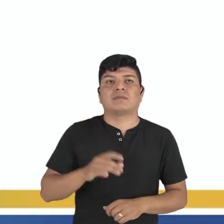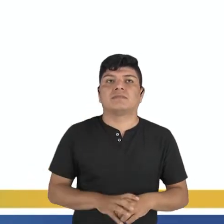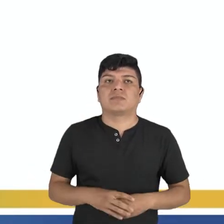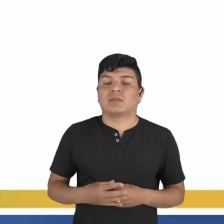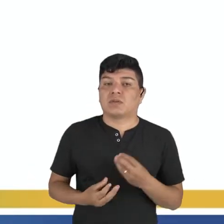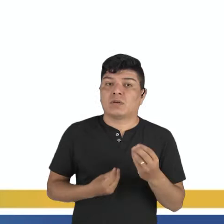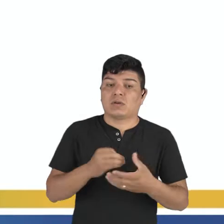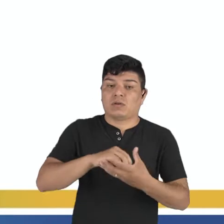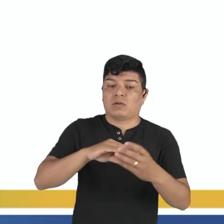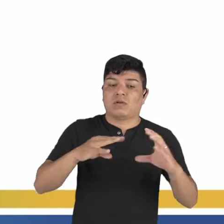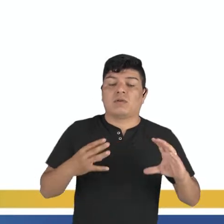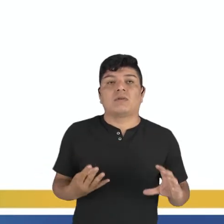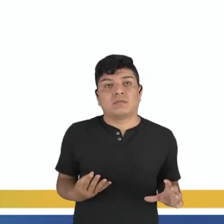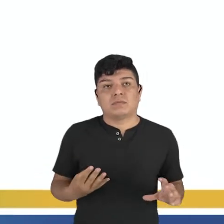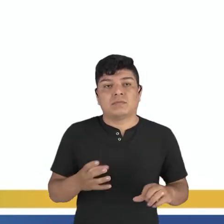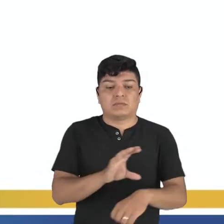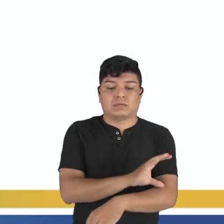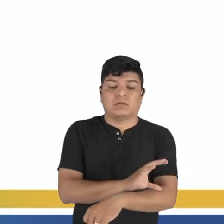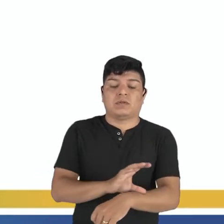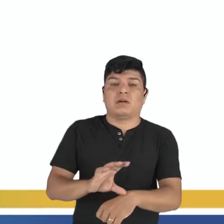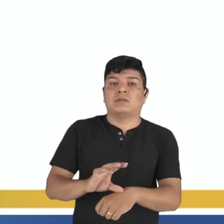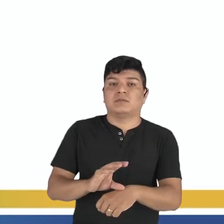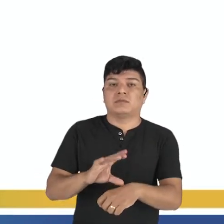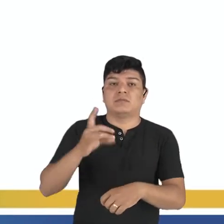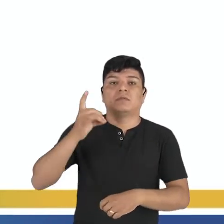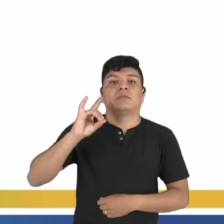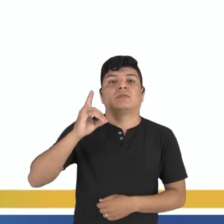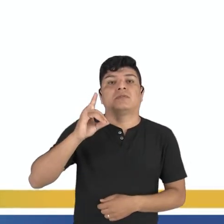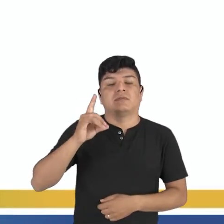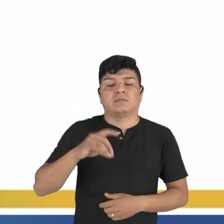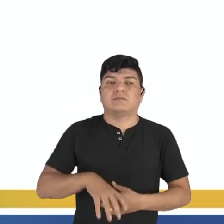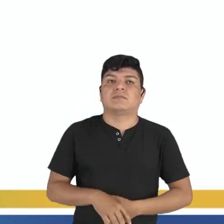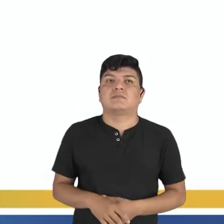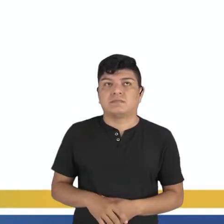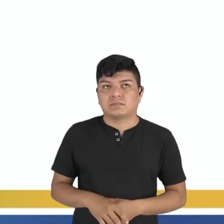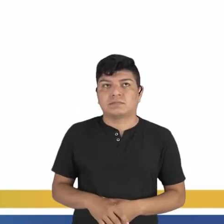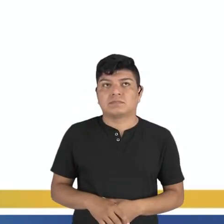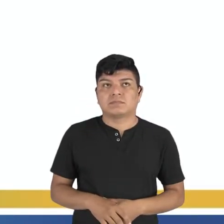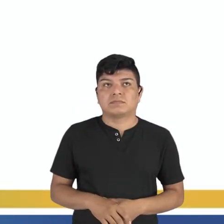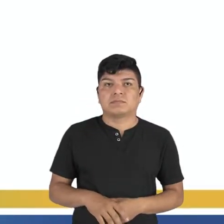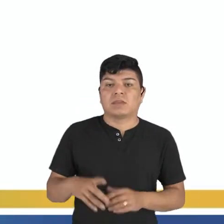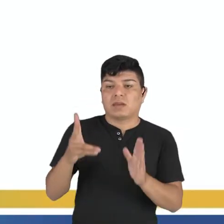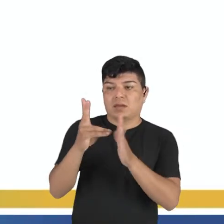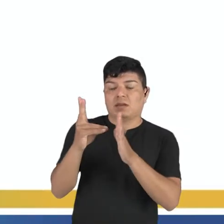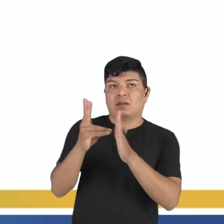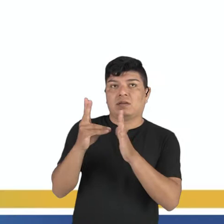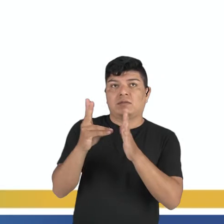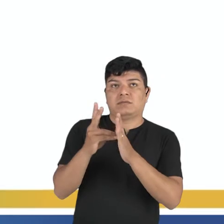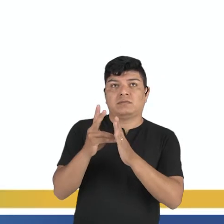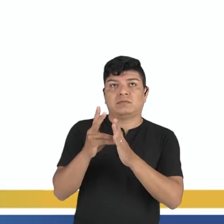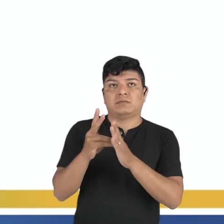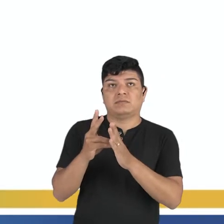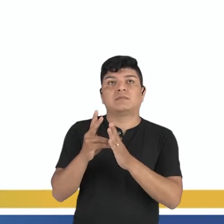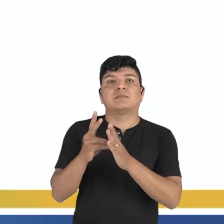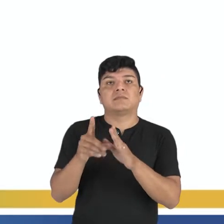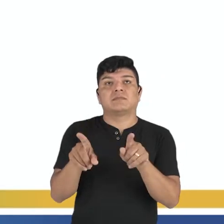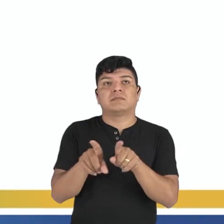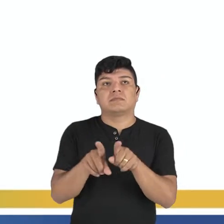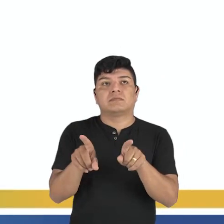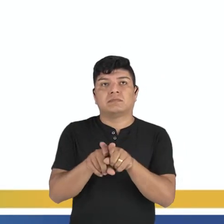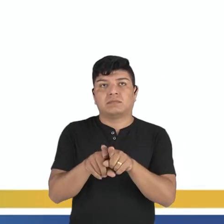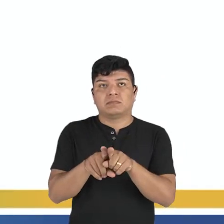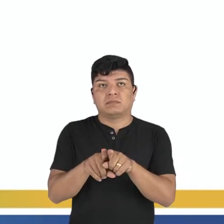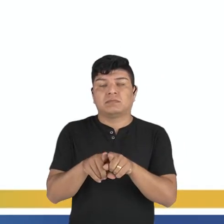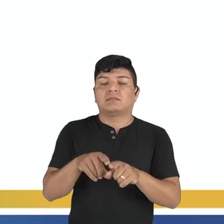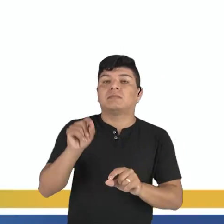Então, como se caracteriza a cultura boliviana, né? Se caracteriza a população indígena e ele mestiçaje. O que é aquele